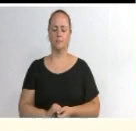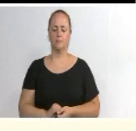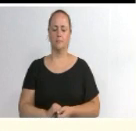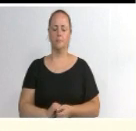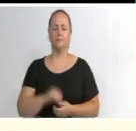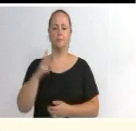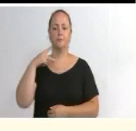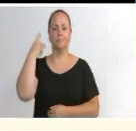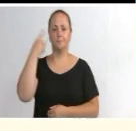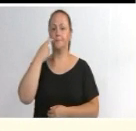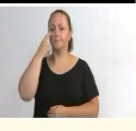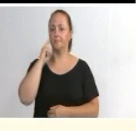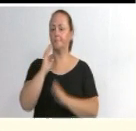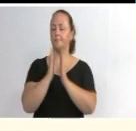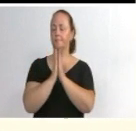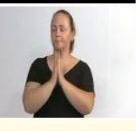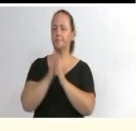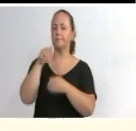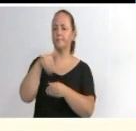Vereador Fábio, seu voto, por gentileza.